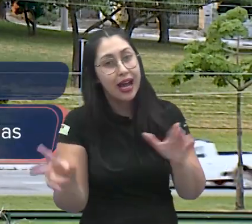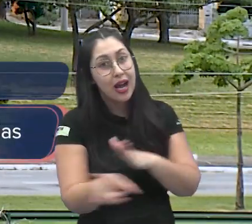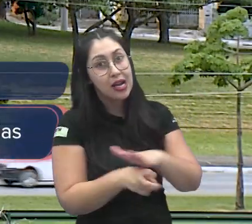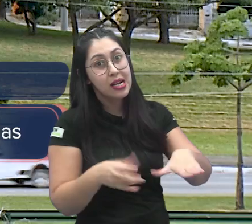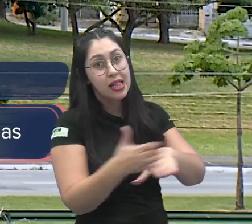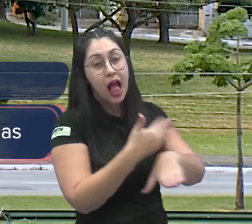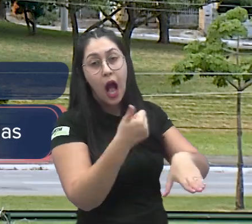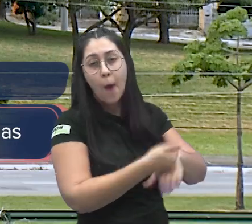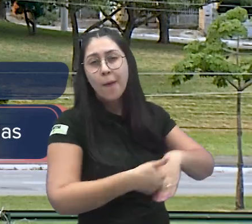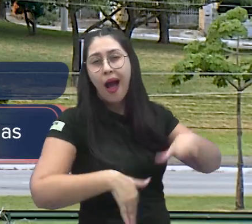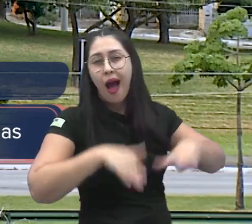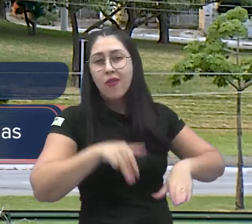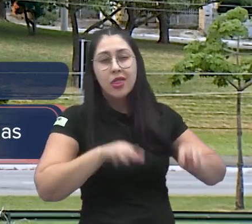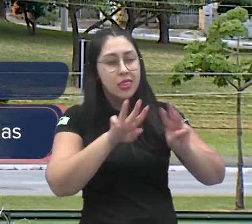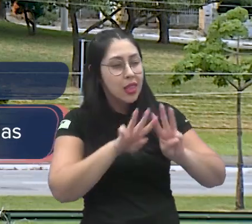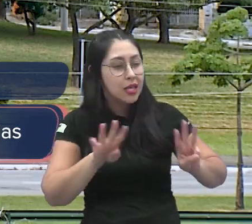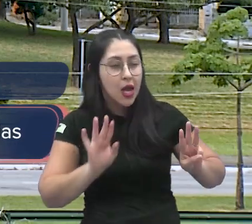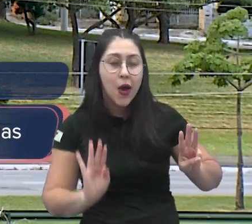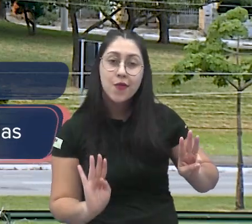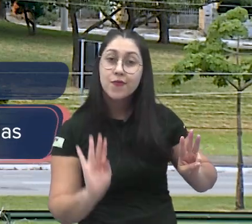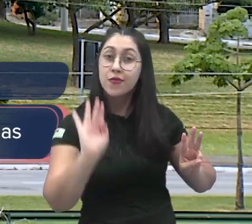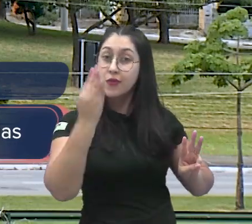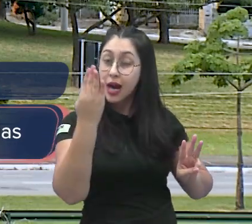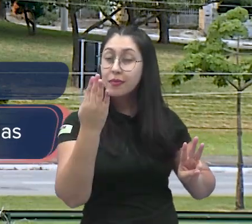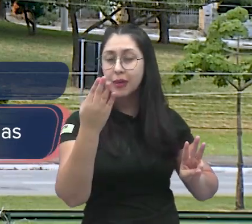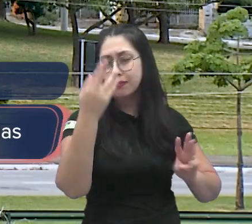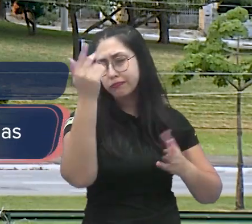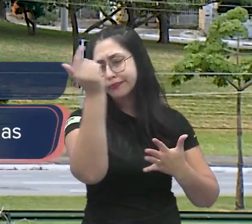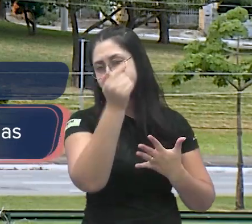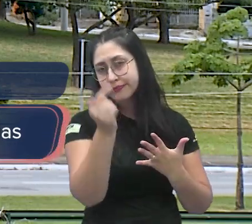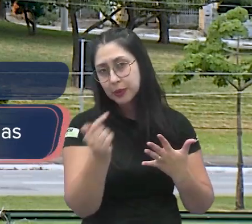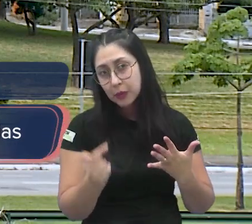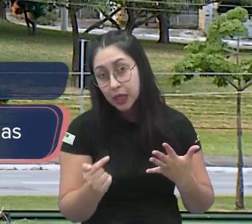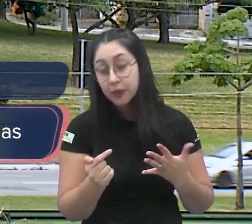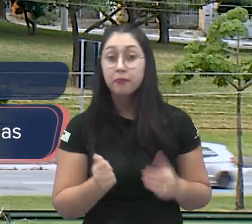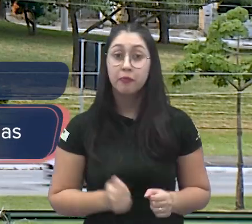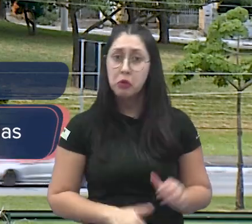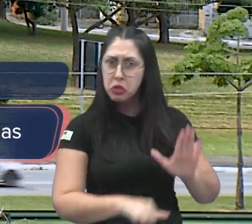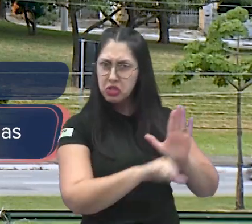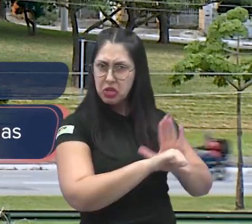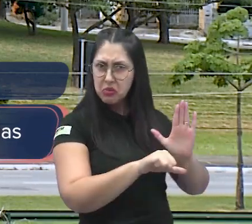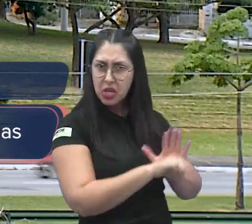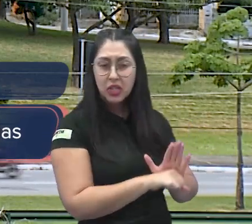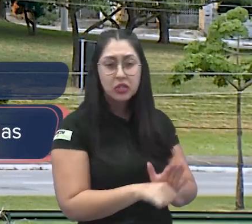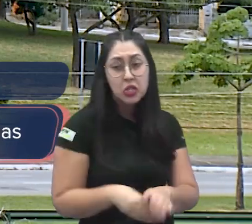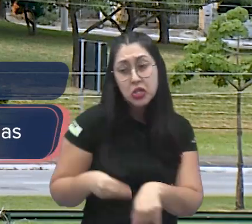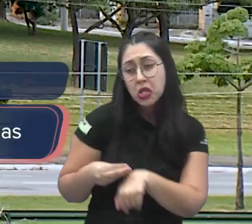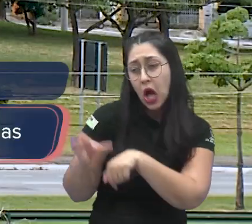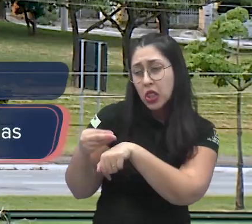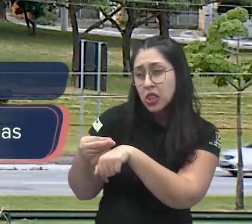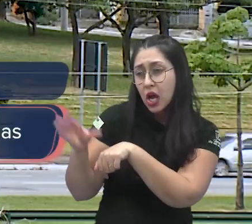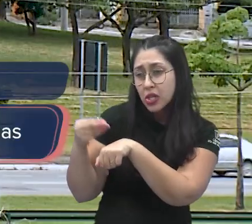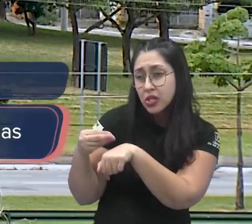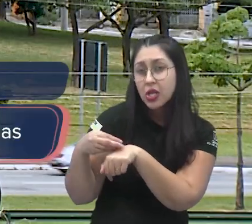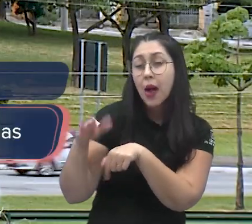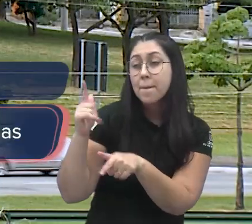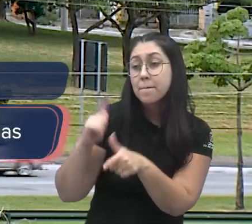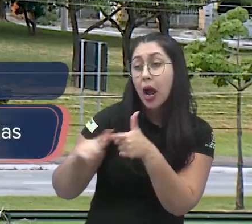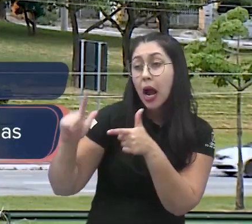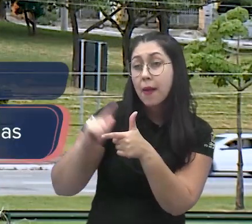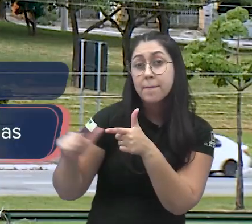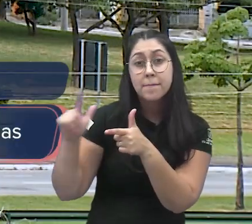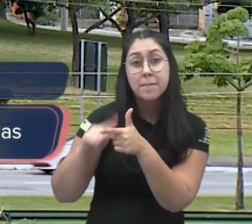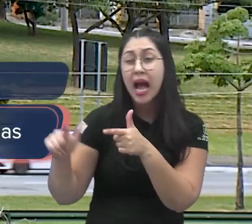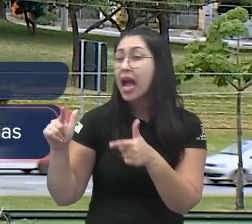aos golpes, sites falsos, tentativas de golpes em série aí. Os criminosos sugerem às pessoas